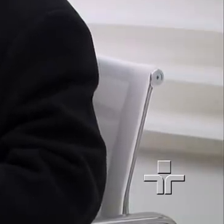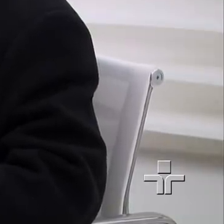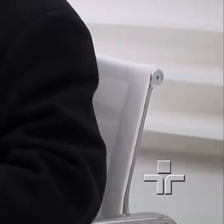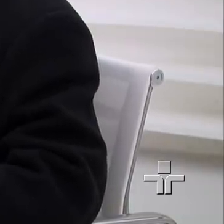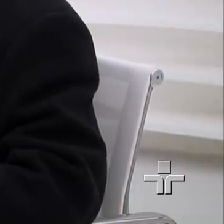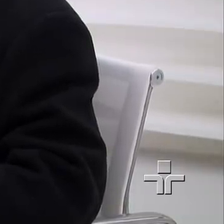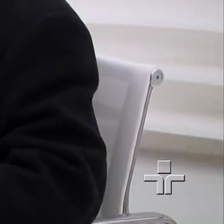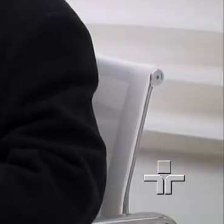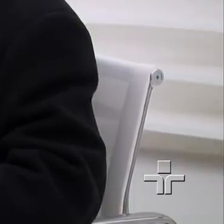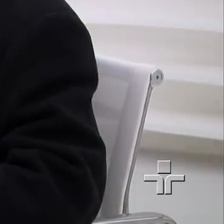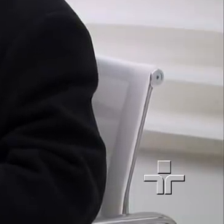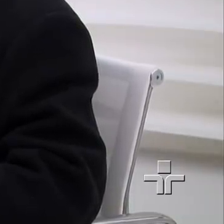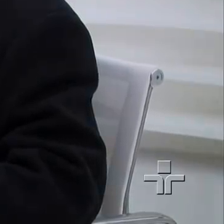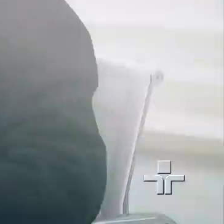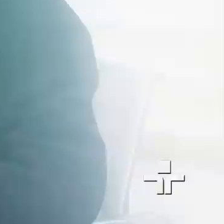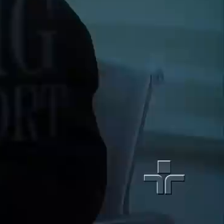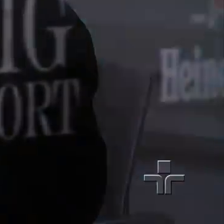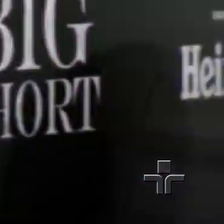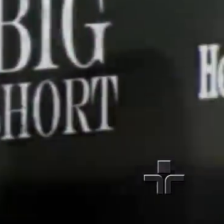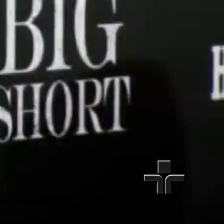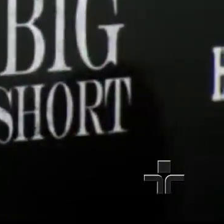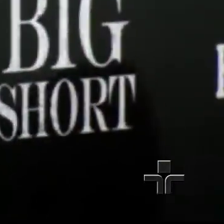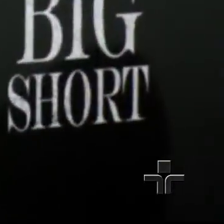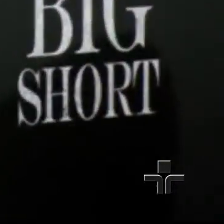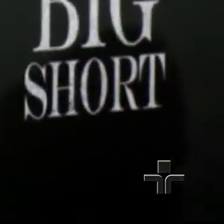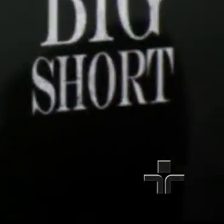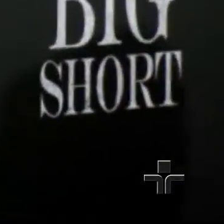e os corações,